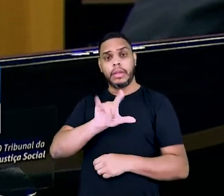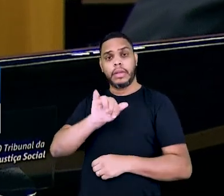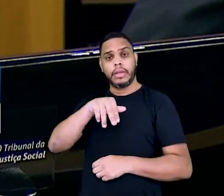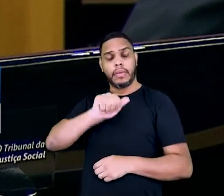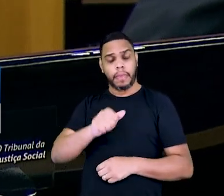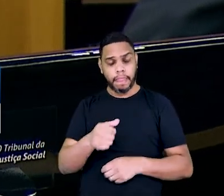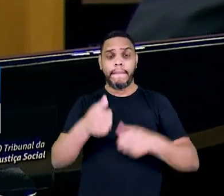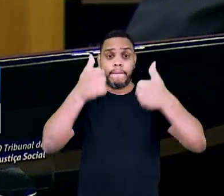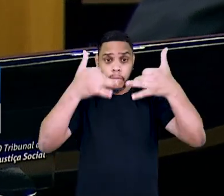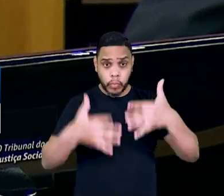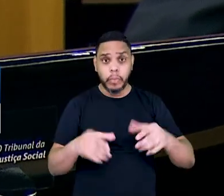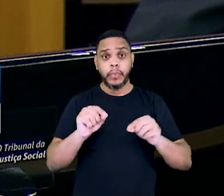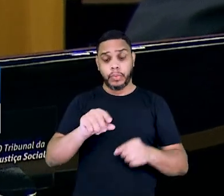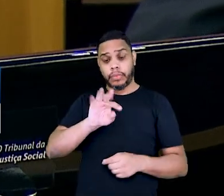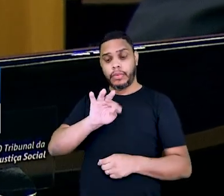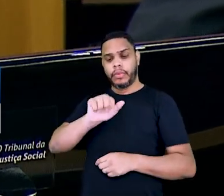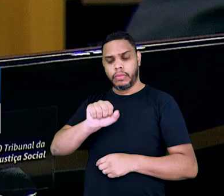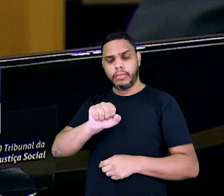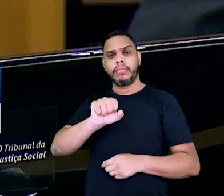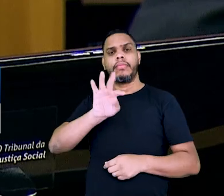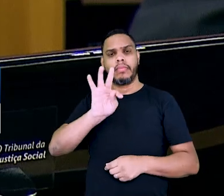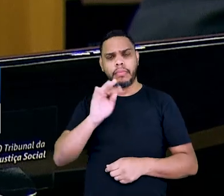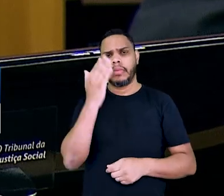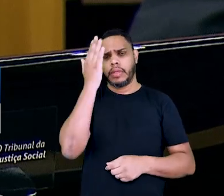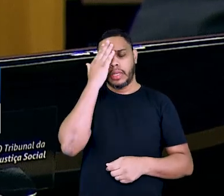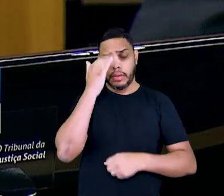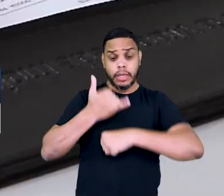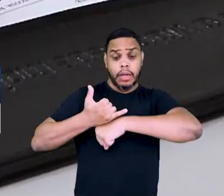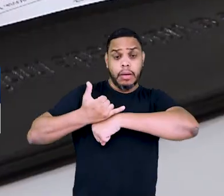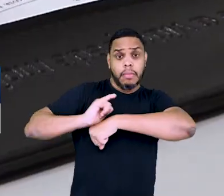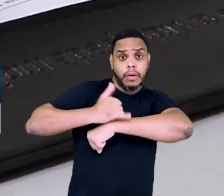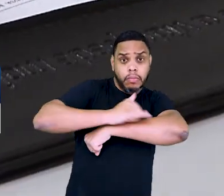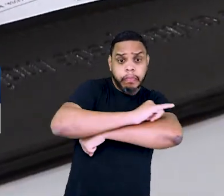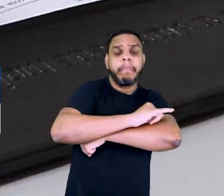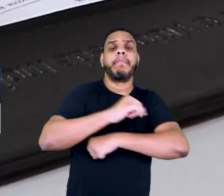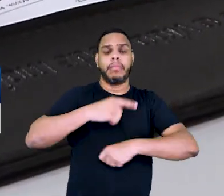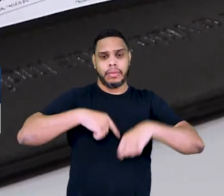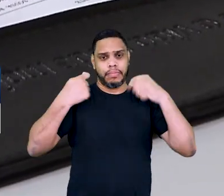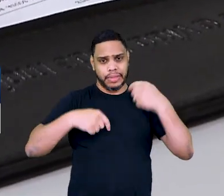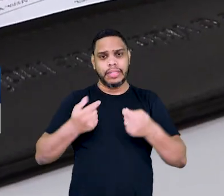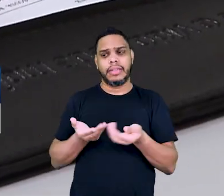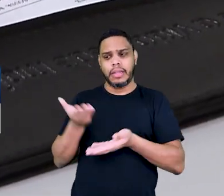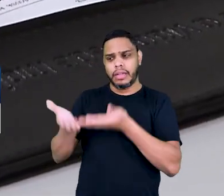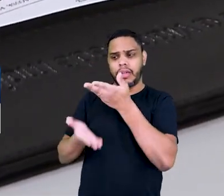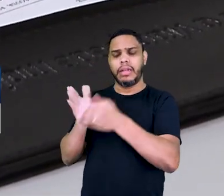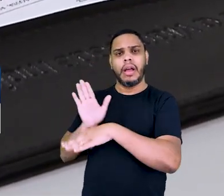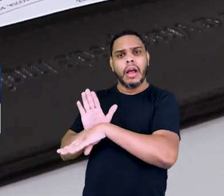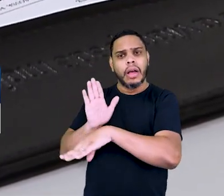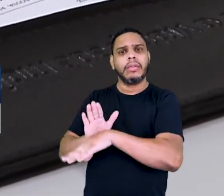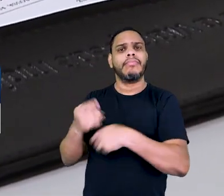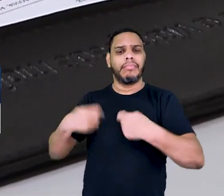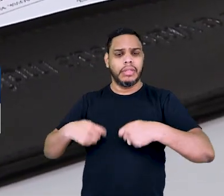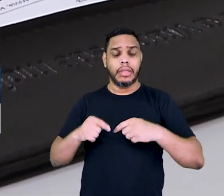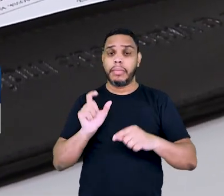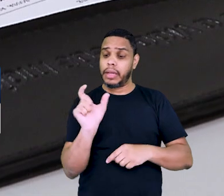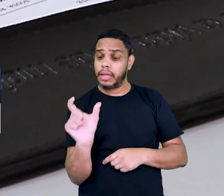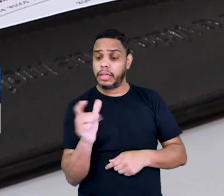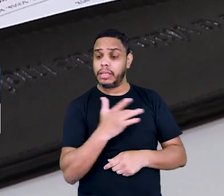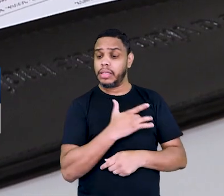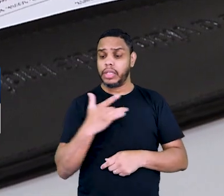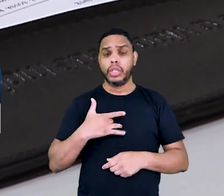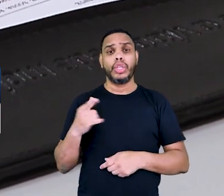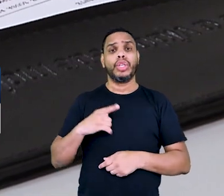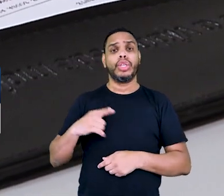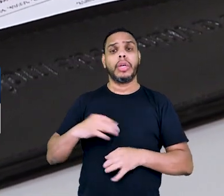que, embora o TST reconheça que a obesidade mórbida exige cobertura assistencial, o plano já